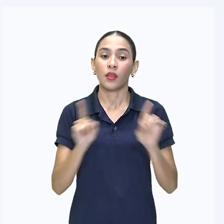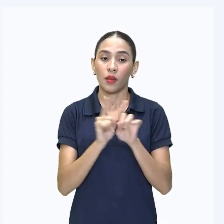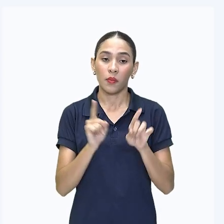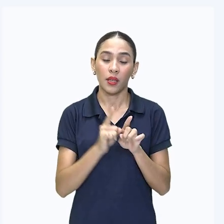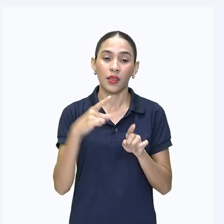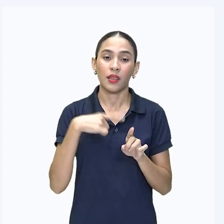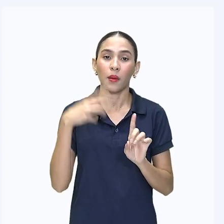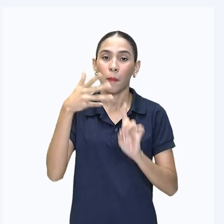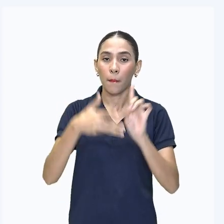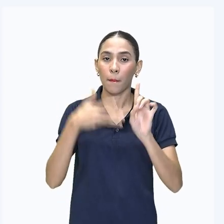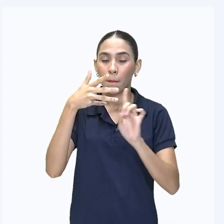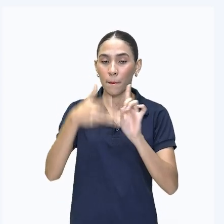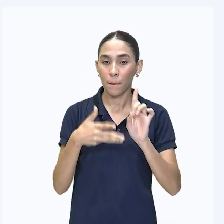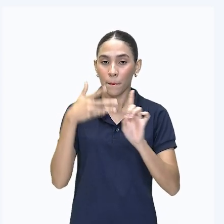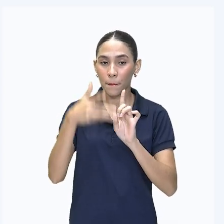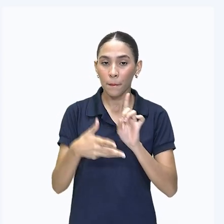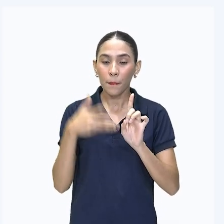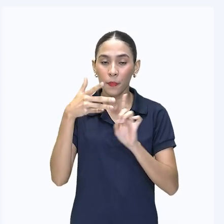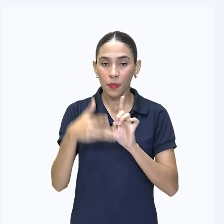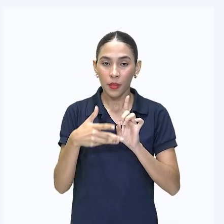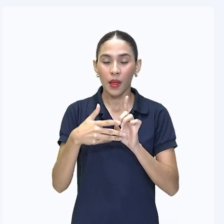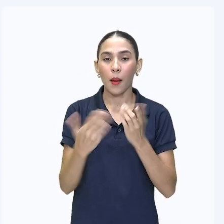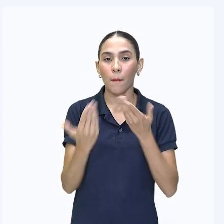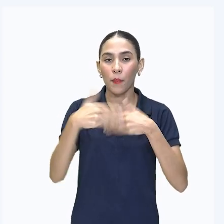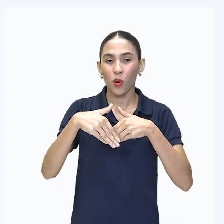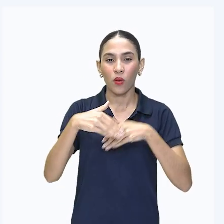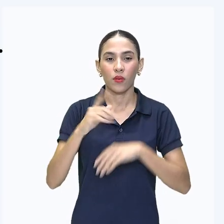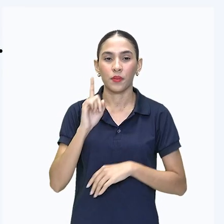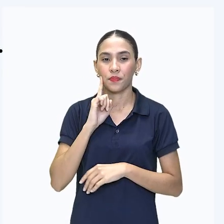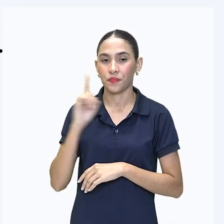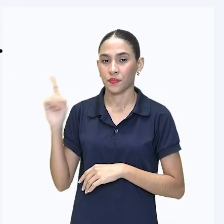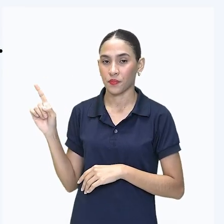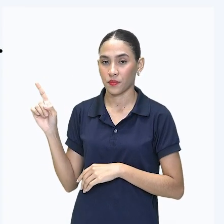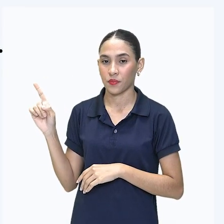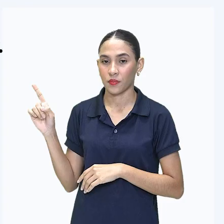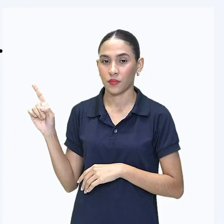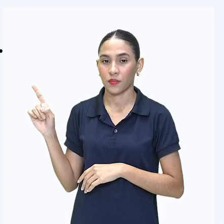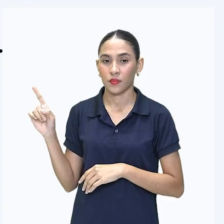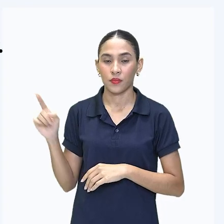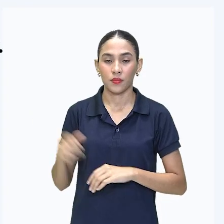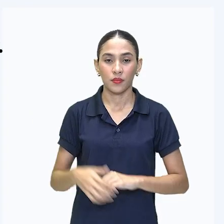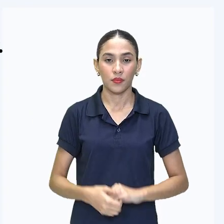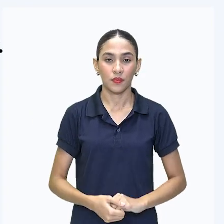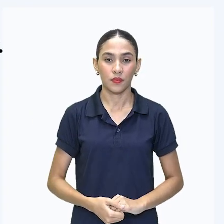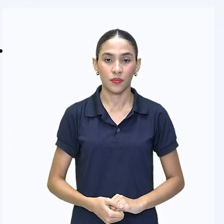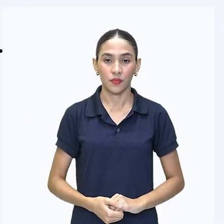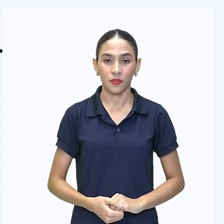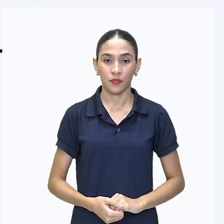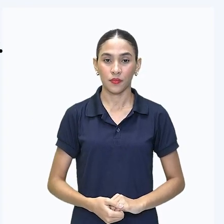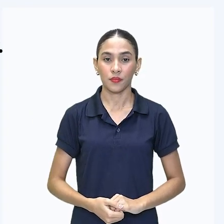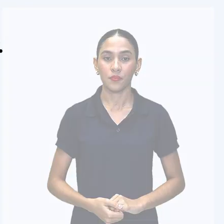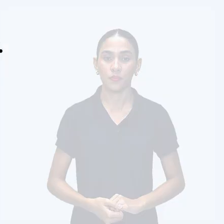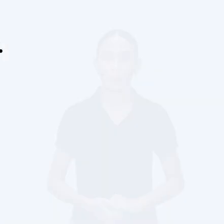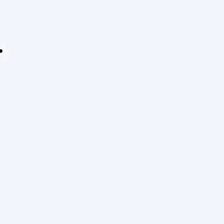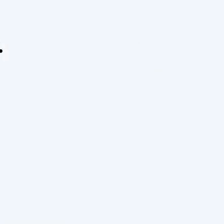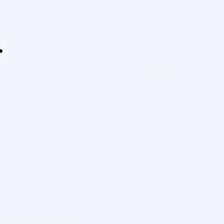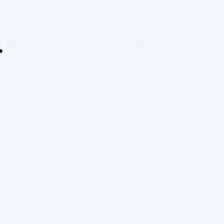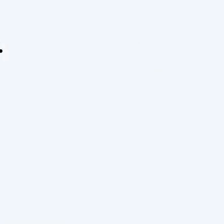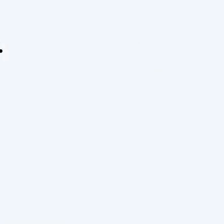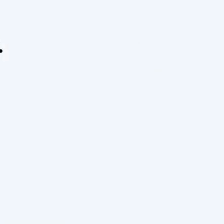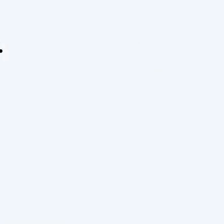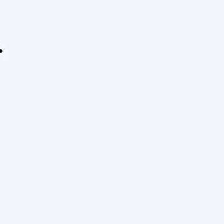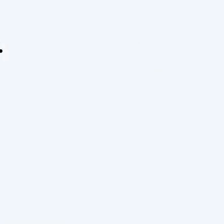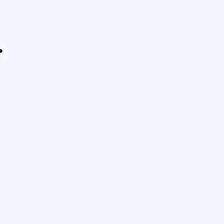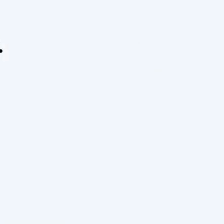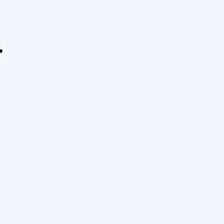A gente tem uma palavrinha sobre também a recuperação paralela, tá? Basicamente é o seguinte, quando o aluno não consegue